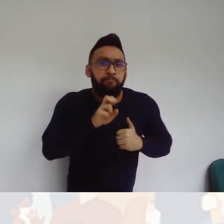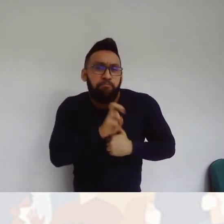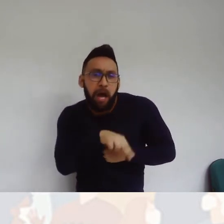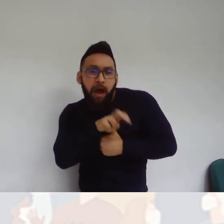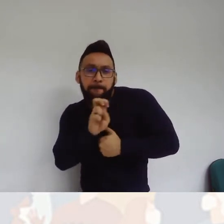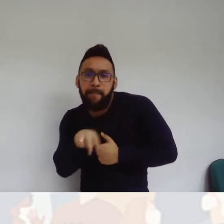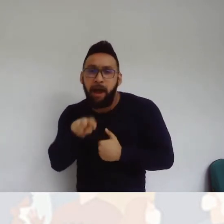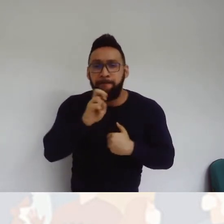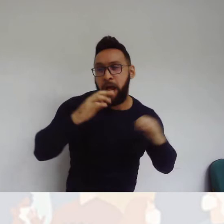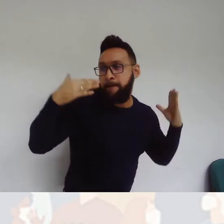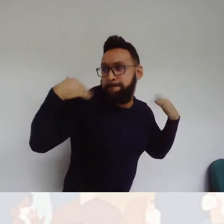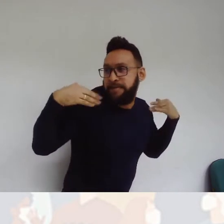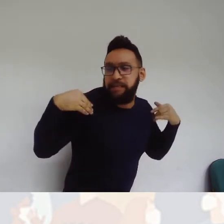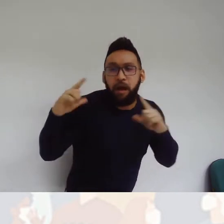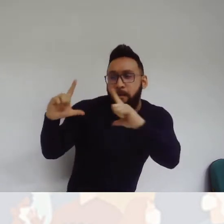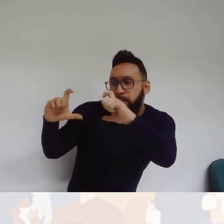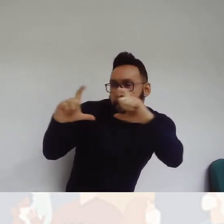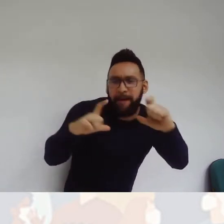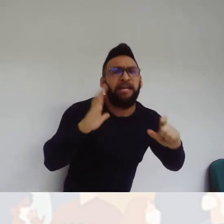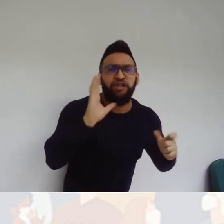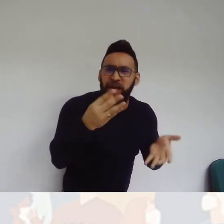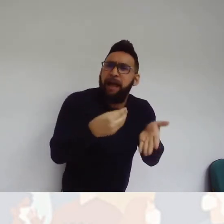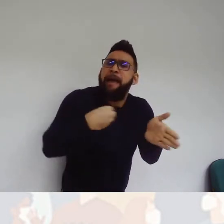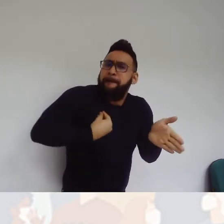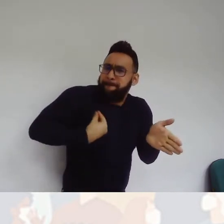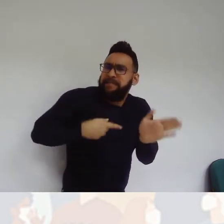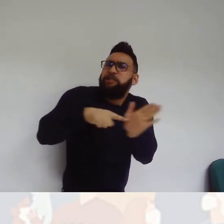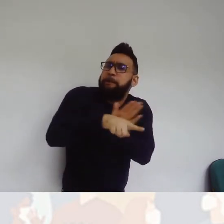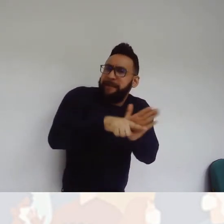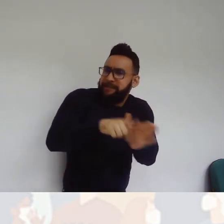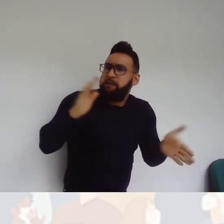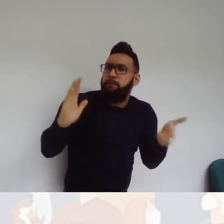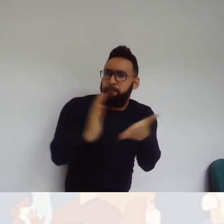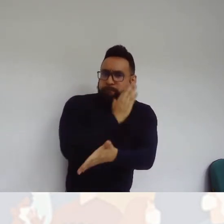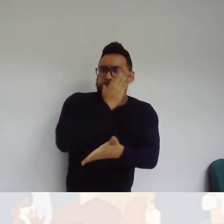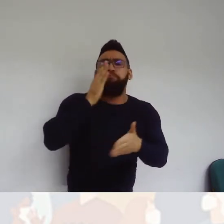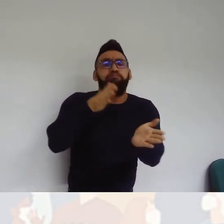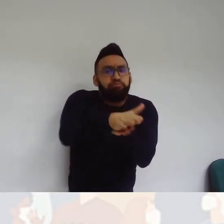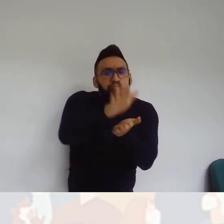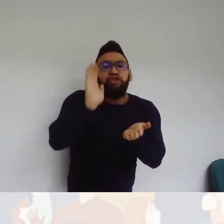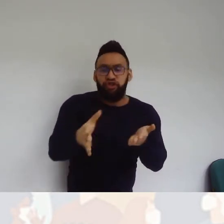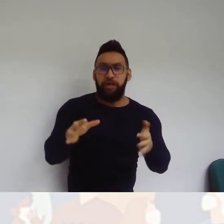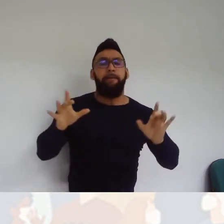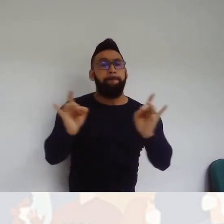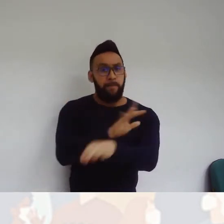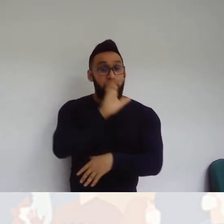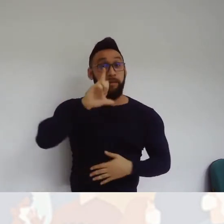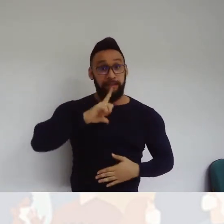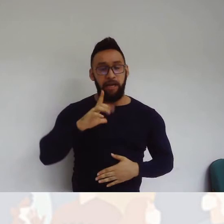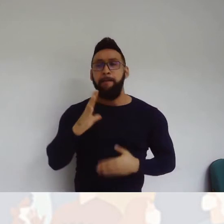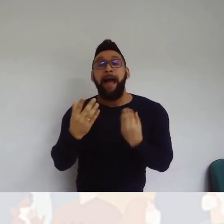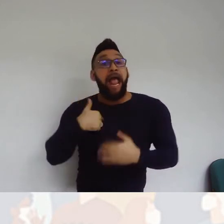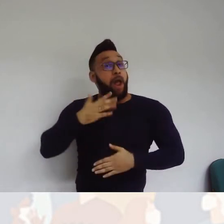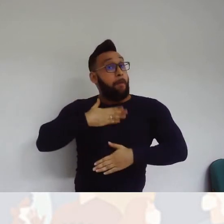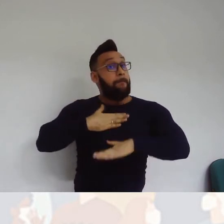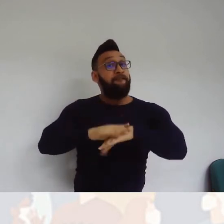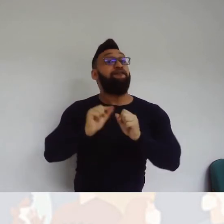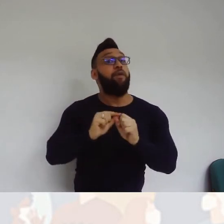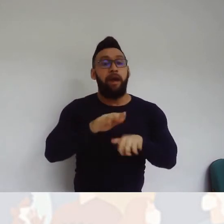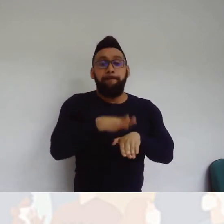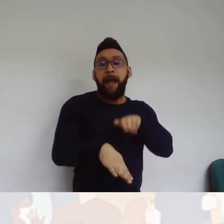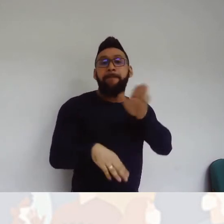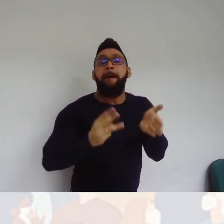na literatura, né? O que envolvia basicamente era fazer anotações, tirar